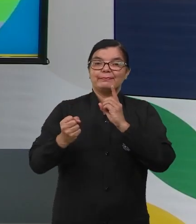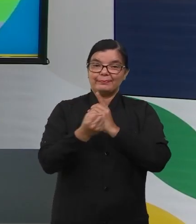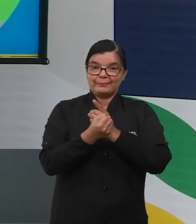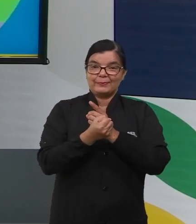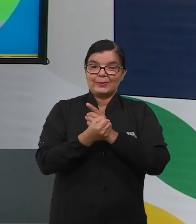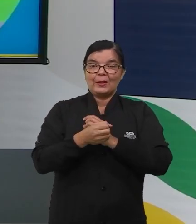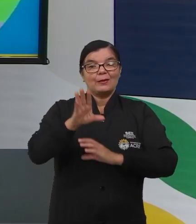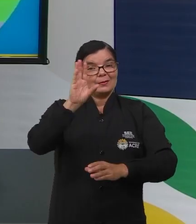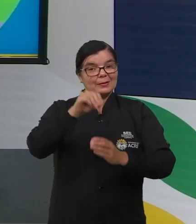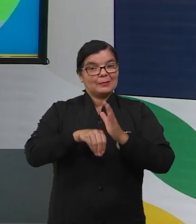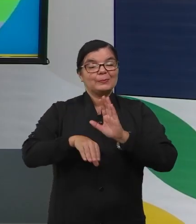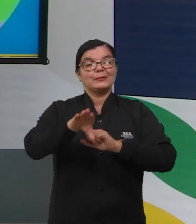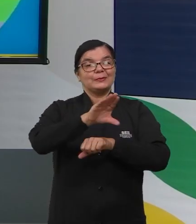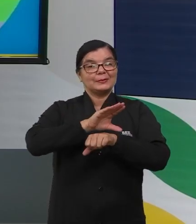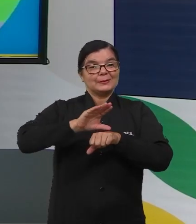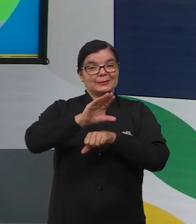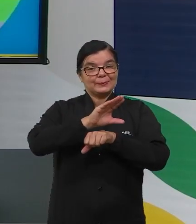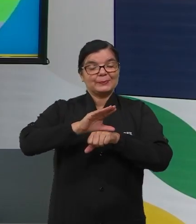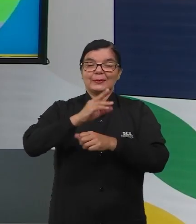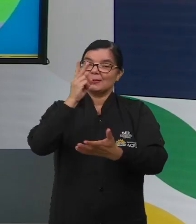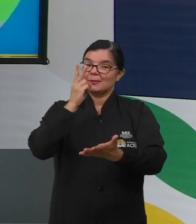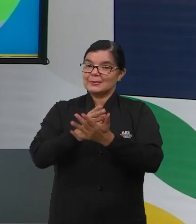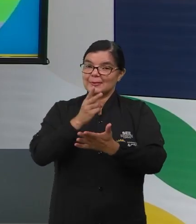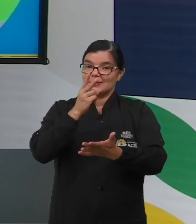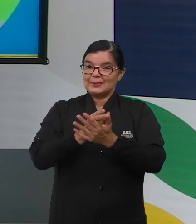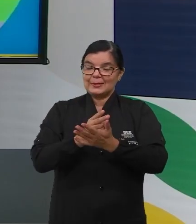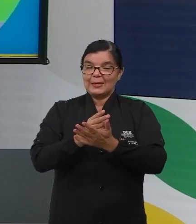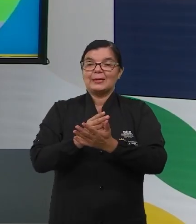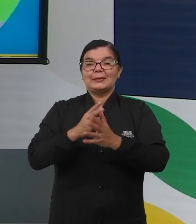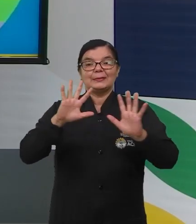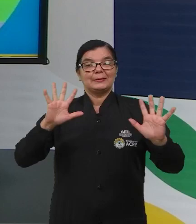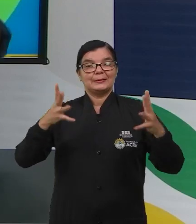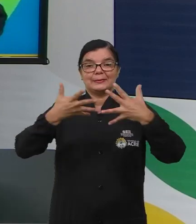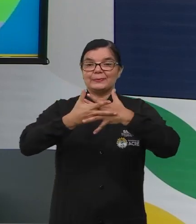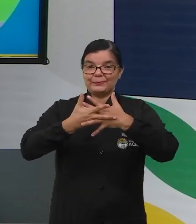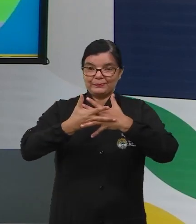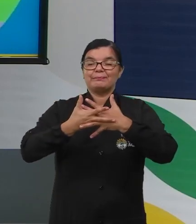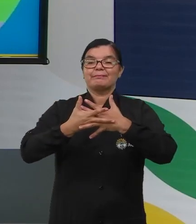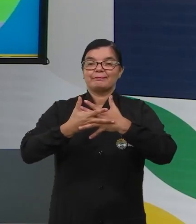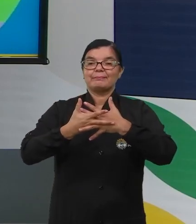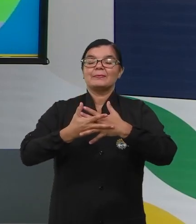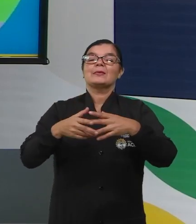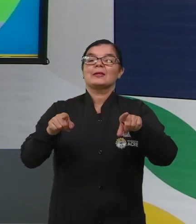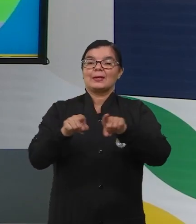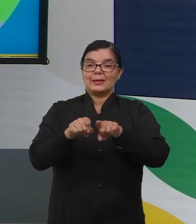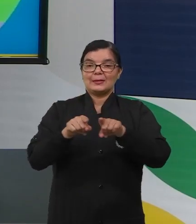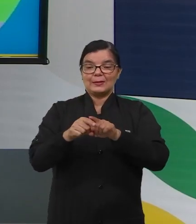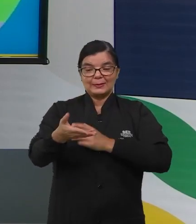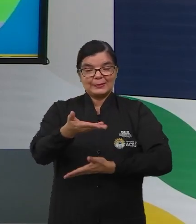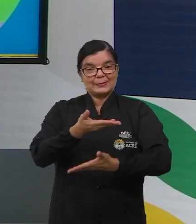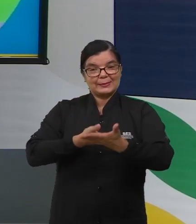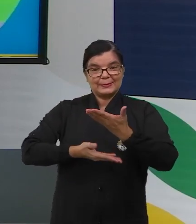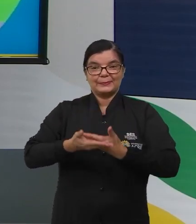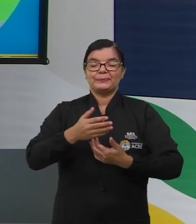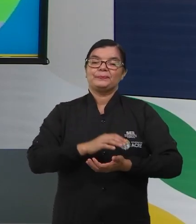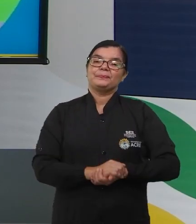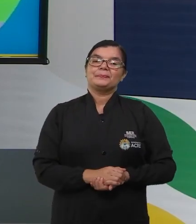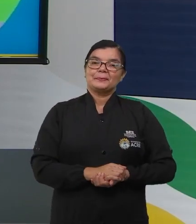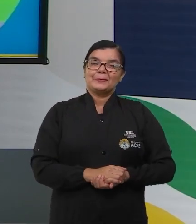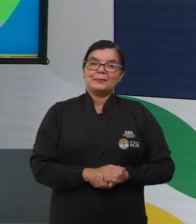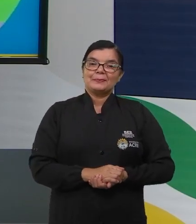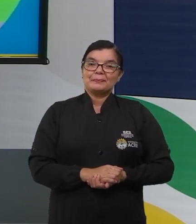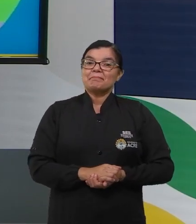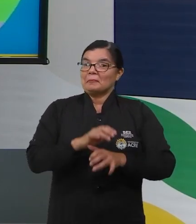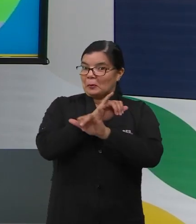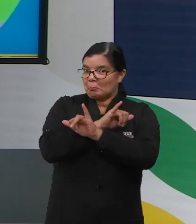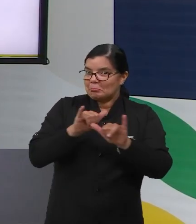previsto em Constituição, que é sempre esse direcionamento da cidadania, a manutenção das relações ali.